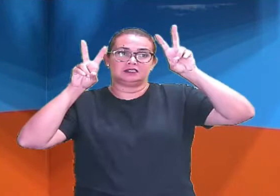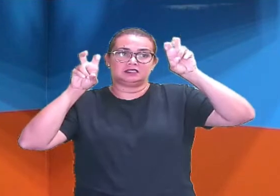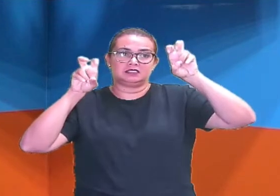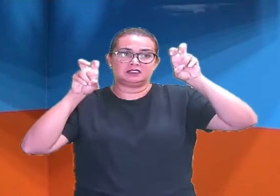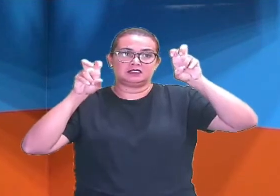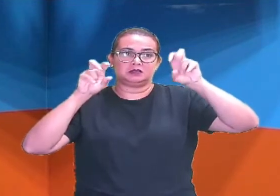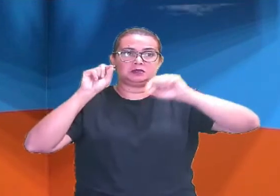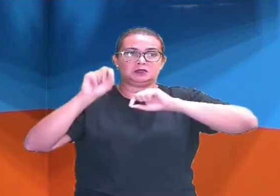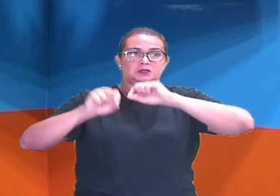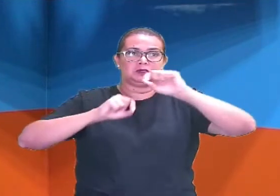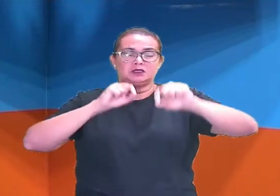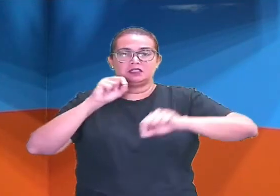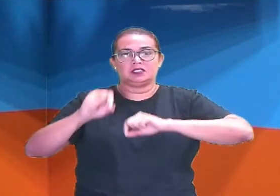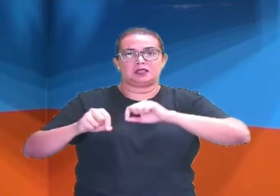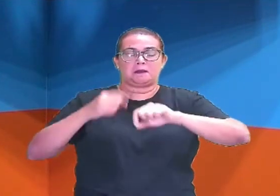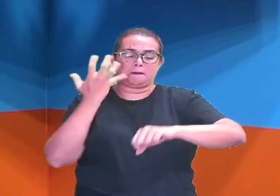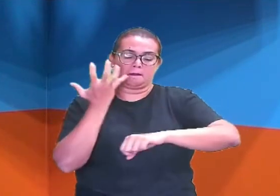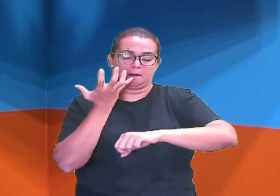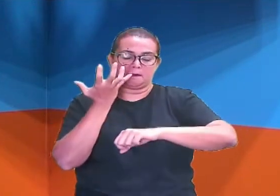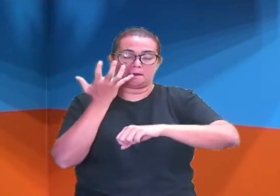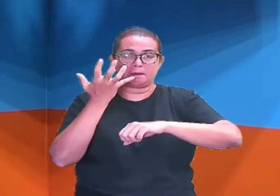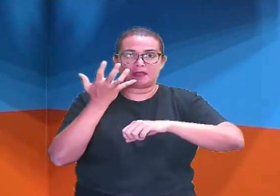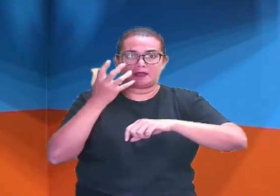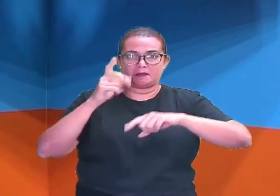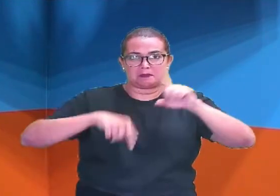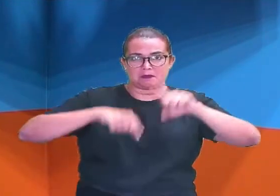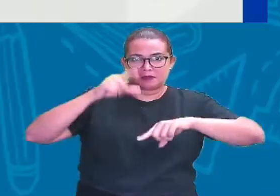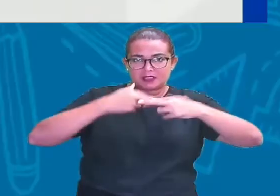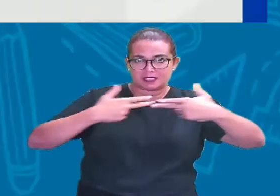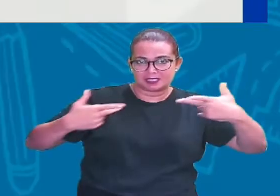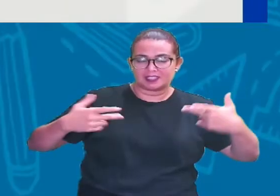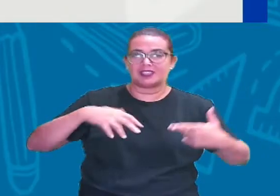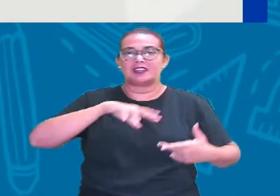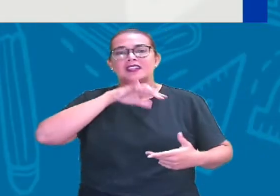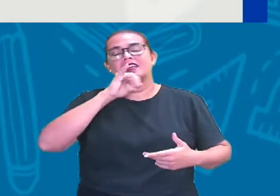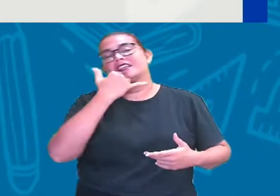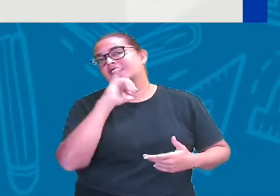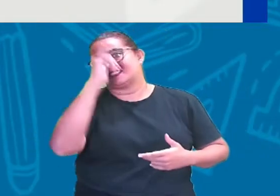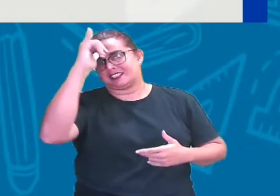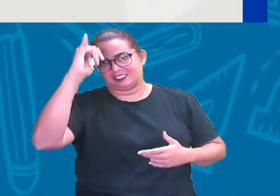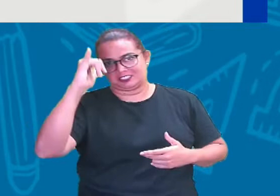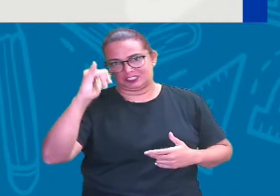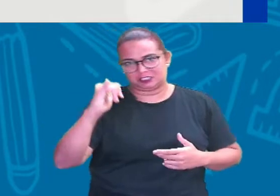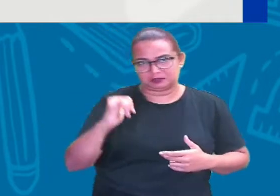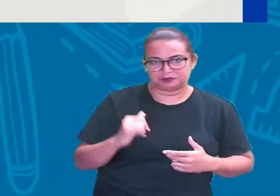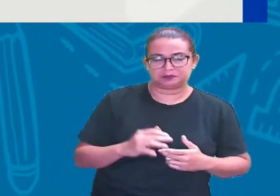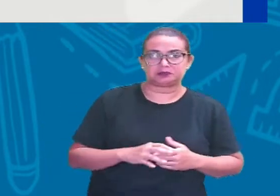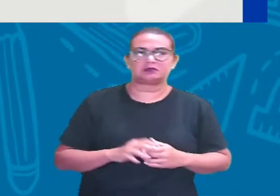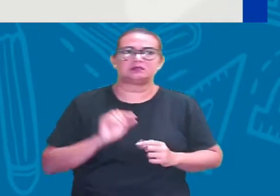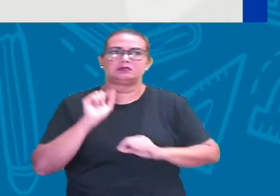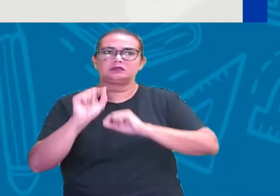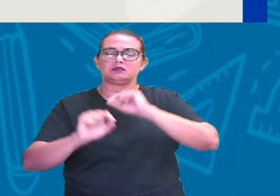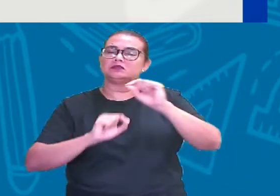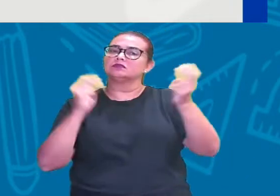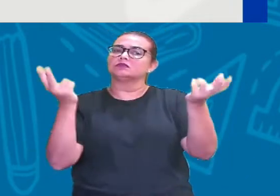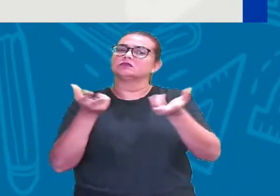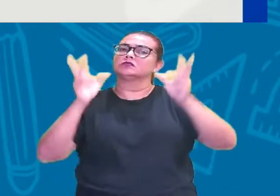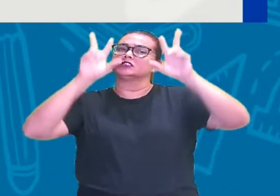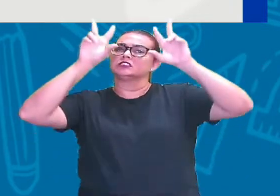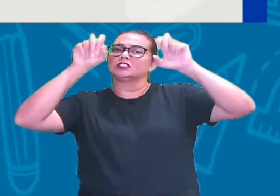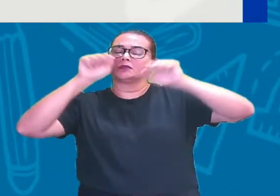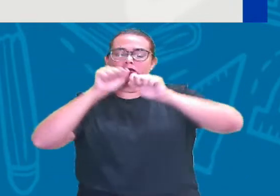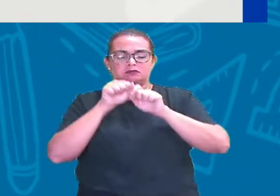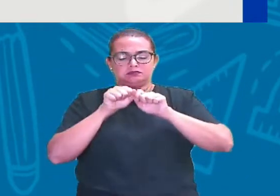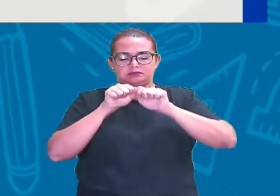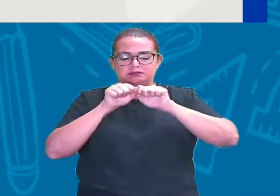de matéria e energia, propagação de calor. Gente, quando a gente fala em propagação de calor, o que é